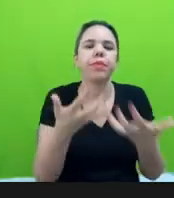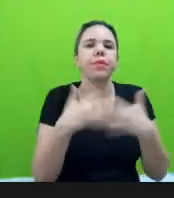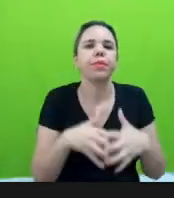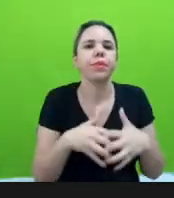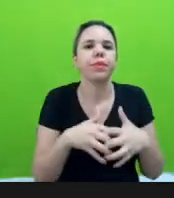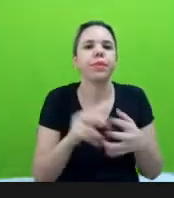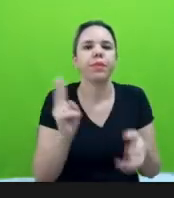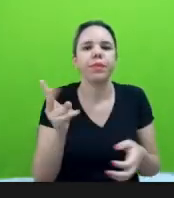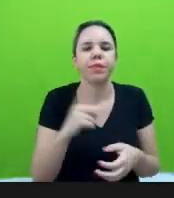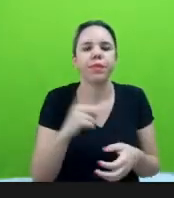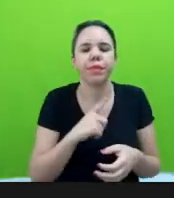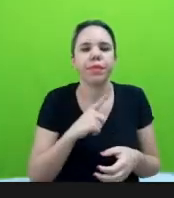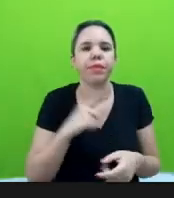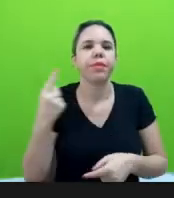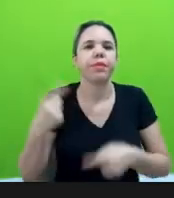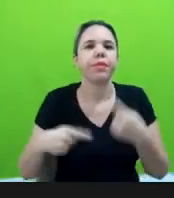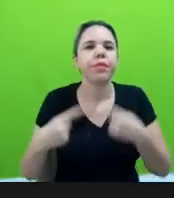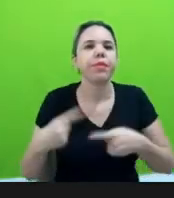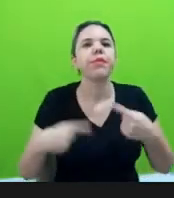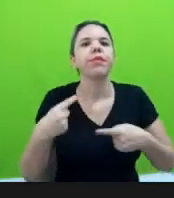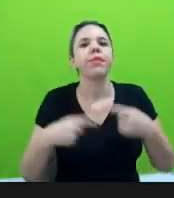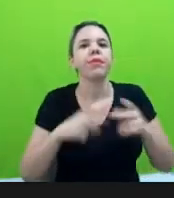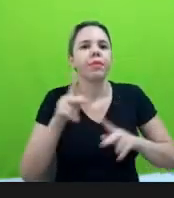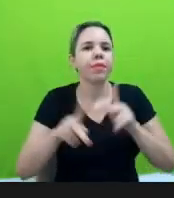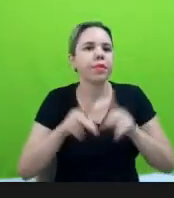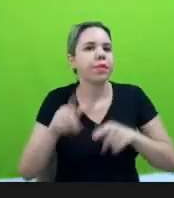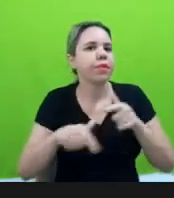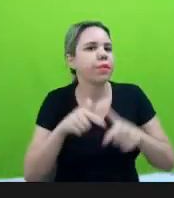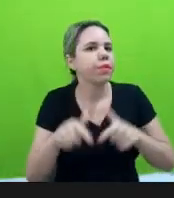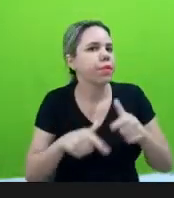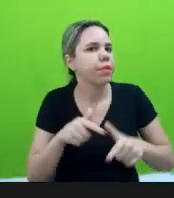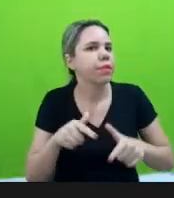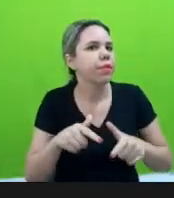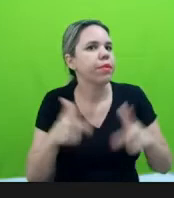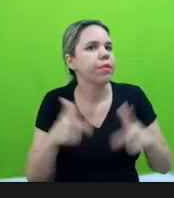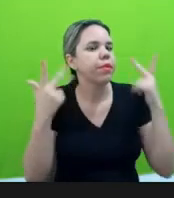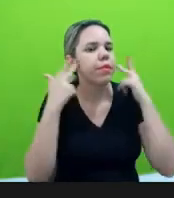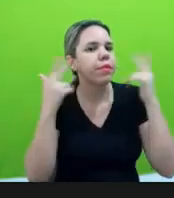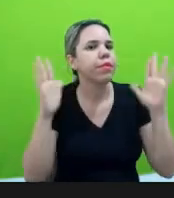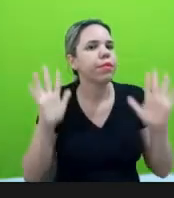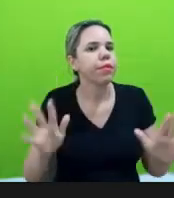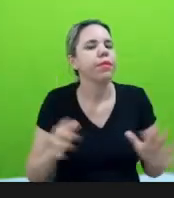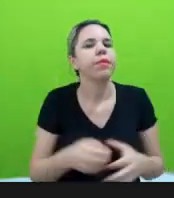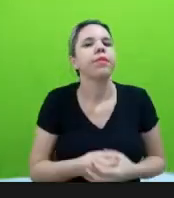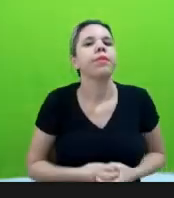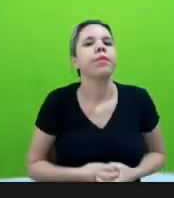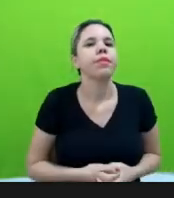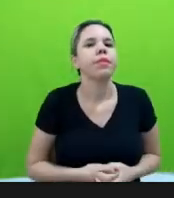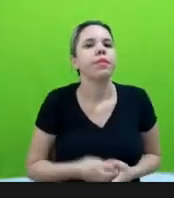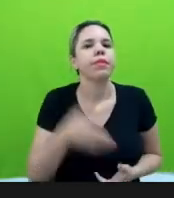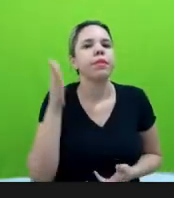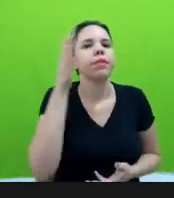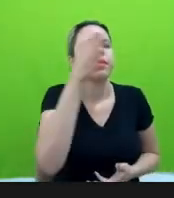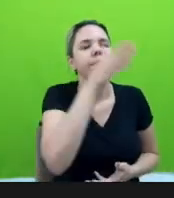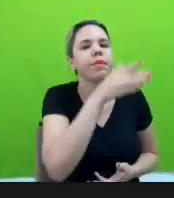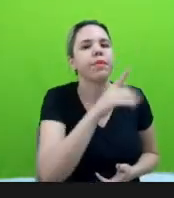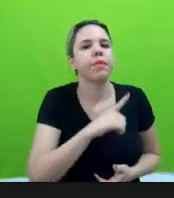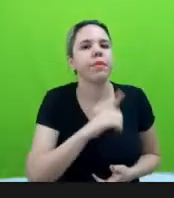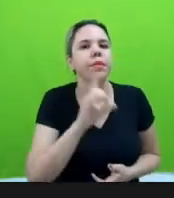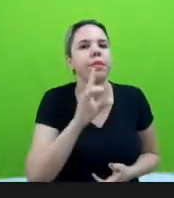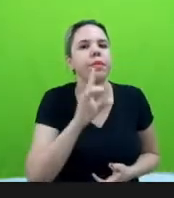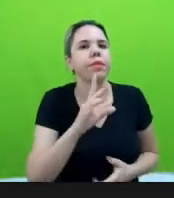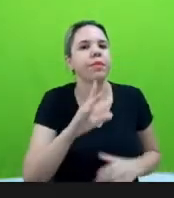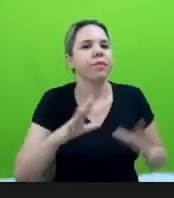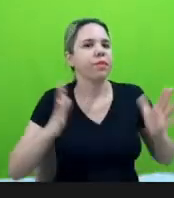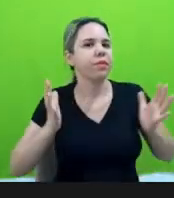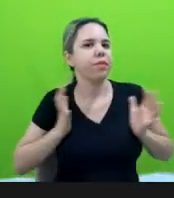tem um debate envolvendo pessoas que trabalham em grandes veículos, natural, né? Em lugares aqui só tem gente em cidade rica, né?